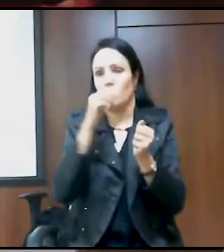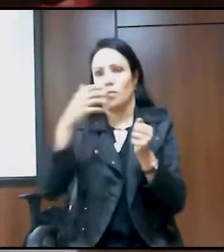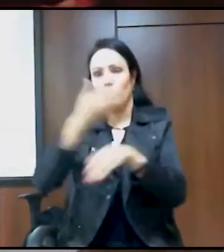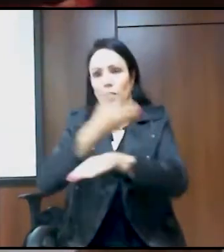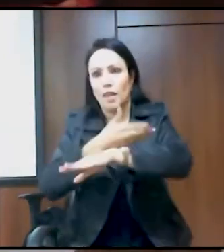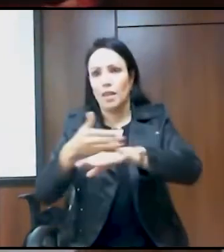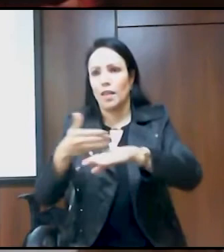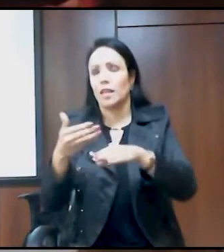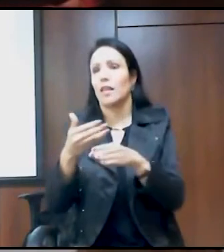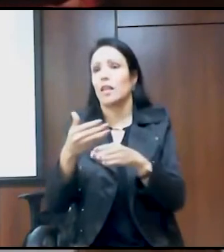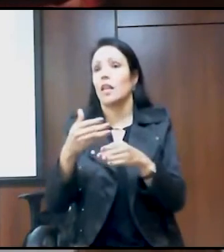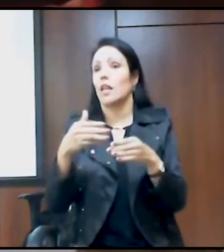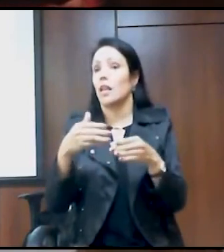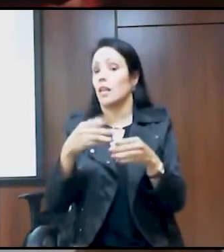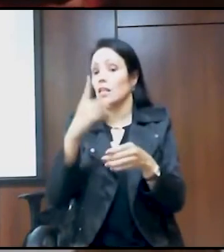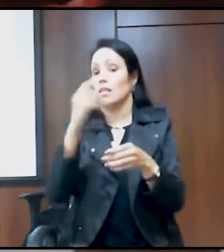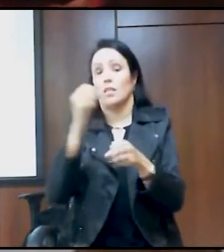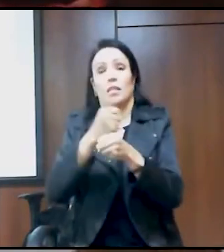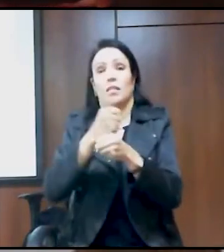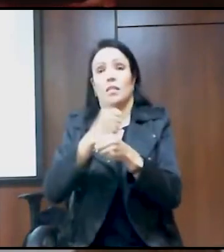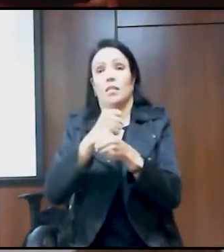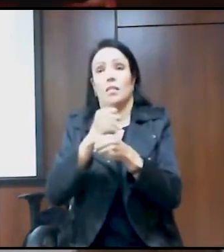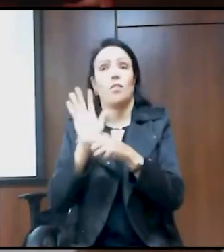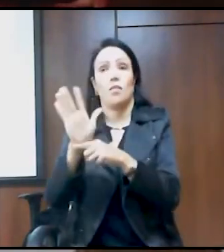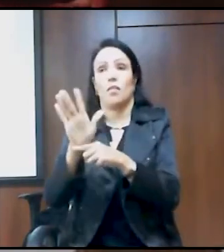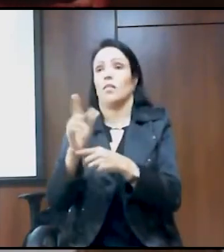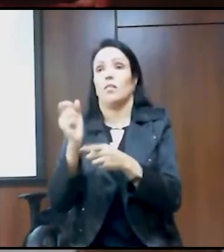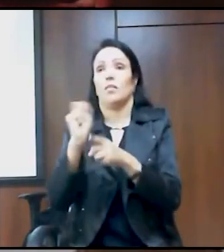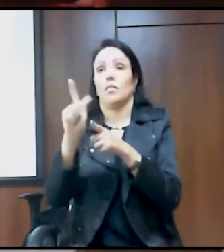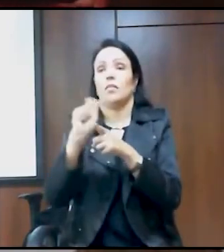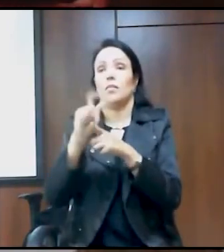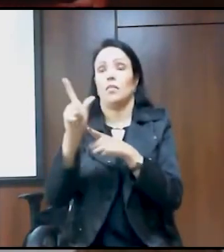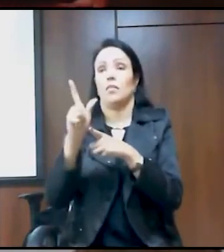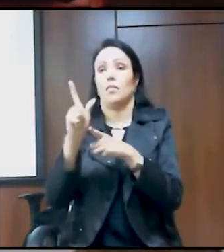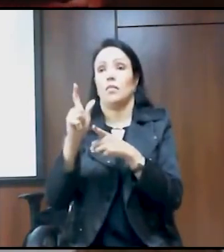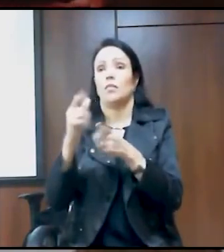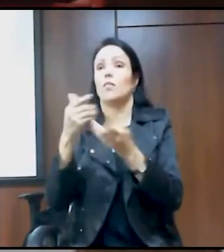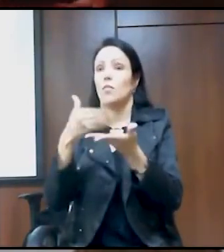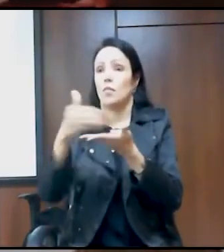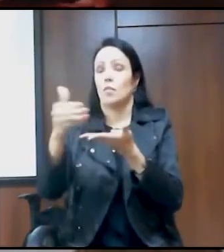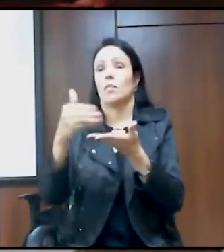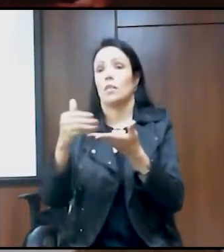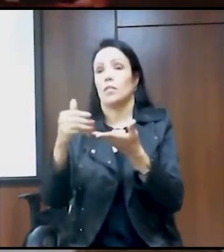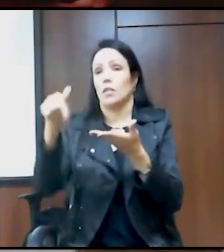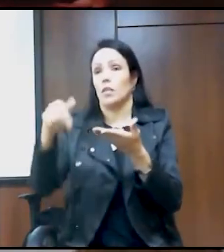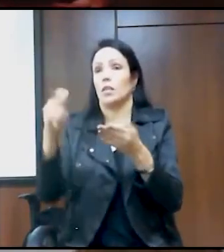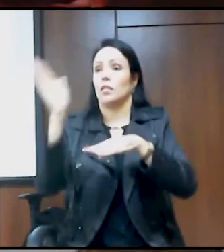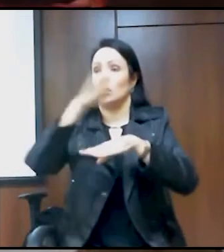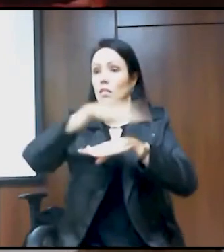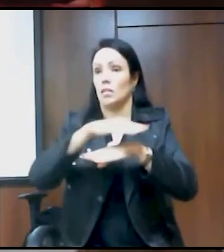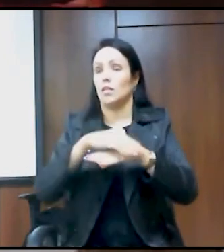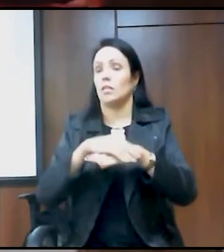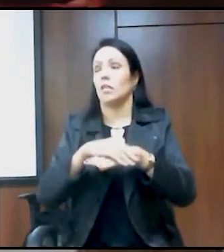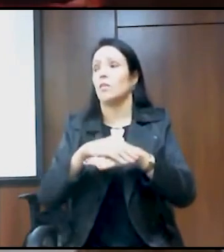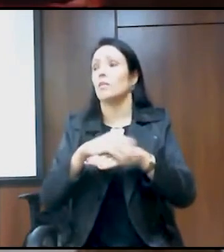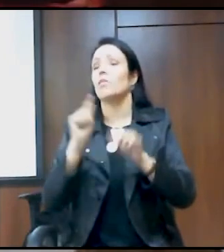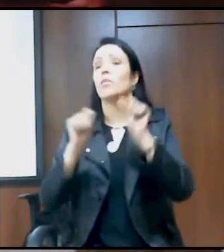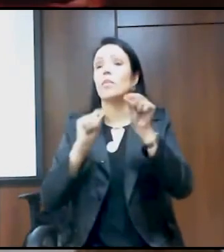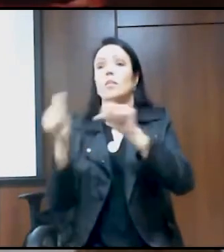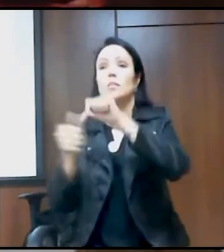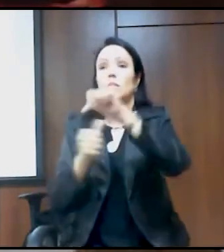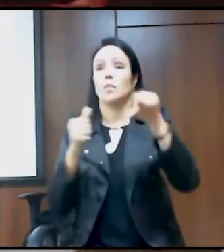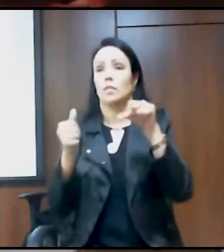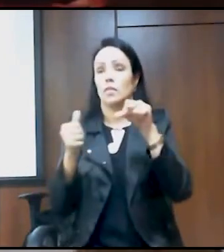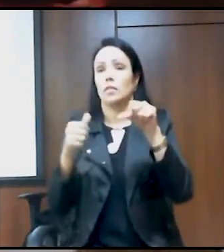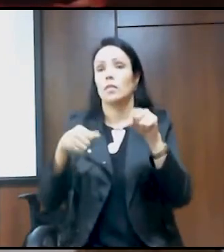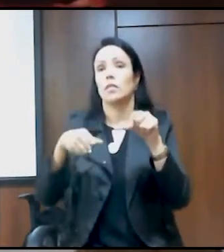10 anos no auxílio aluguel. Tá? Isso entra na portaria que vocês vão discutir à tarde, que eu infelizmente também não vou poder estar aqui, que é uma mudança.